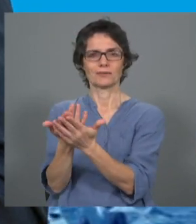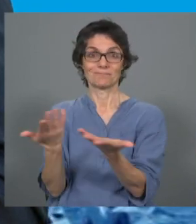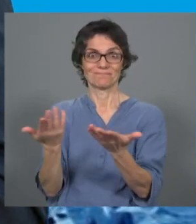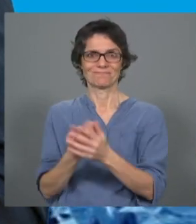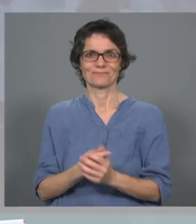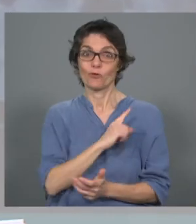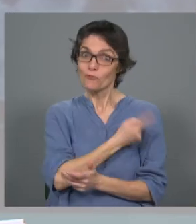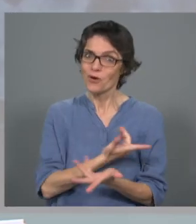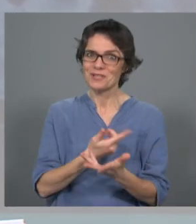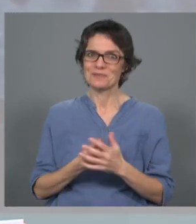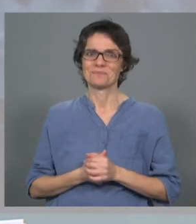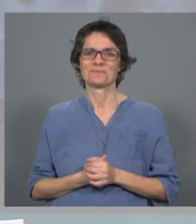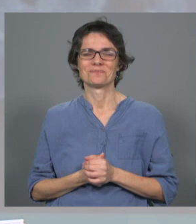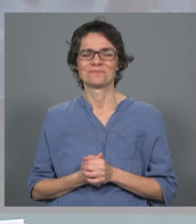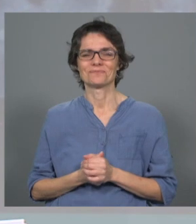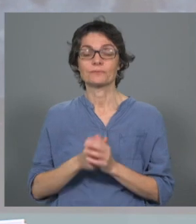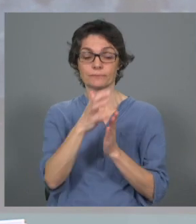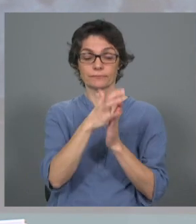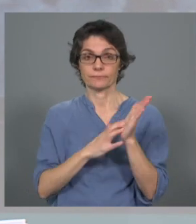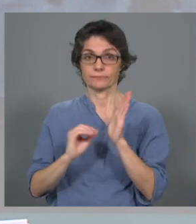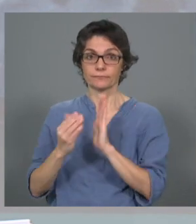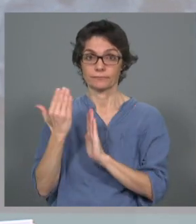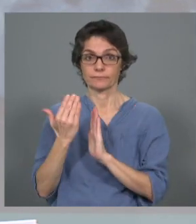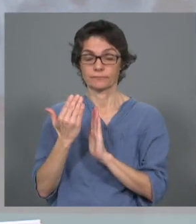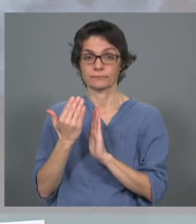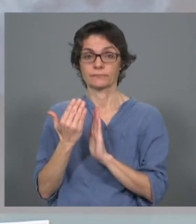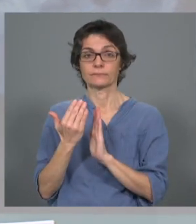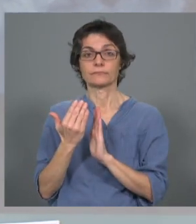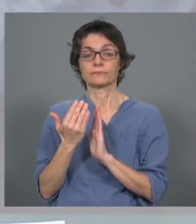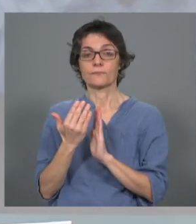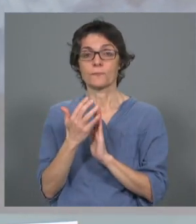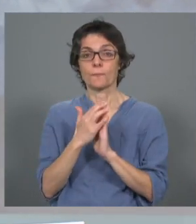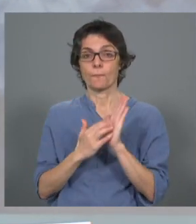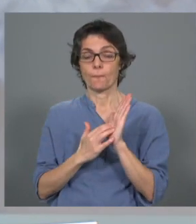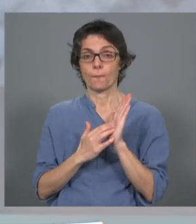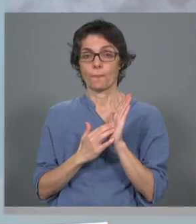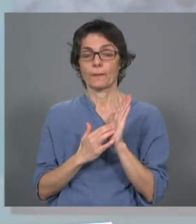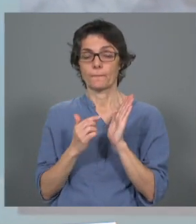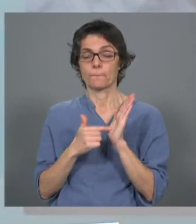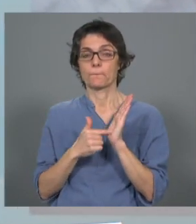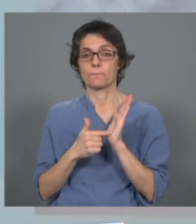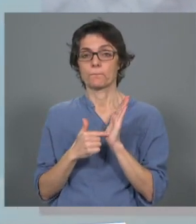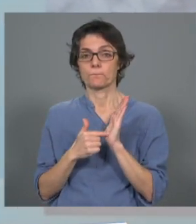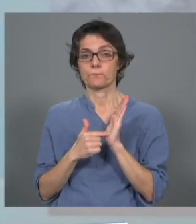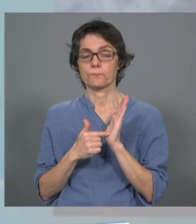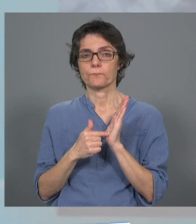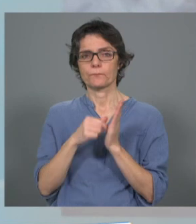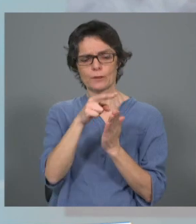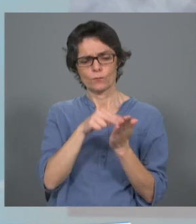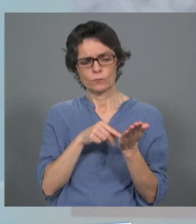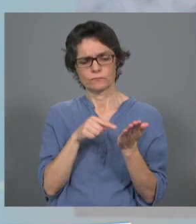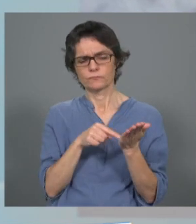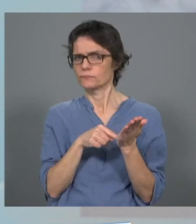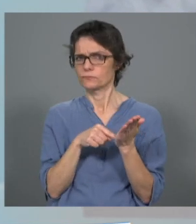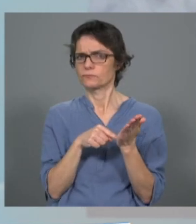Avançamos para a primeira leitura dos Atos dos Apóstolos e aqui temos